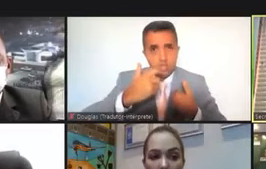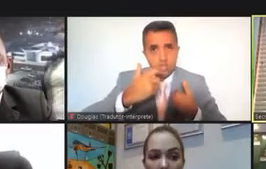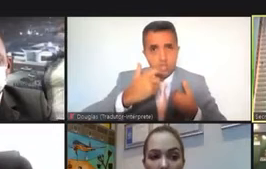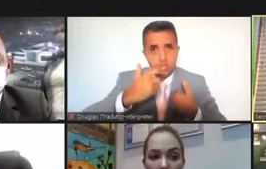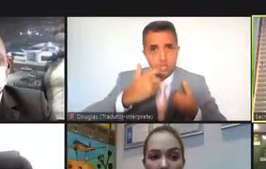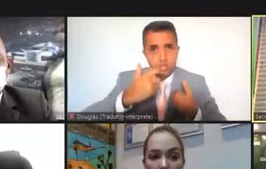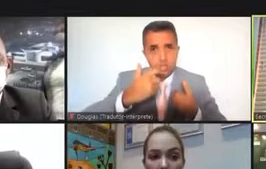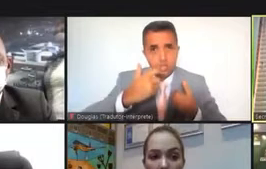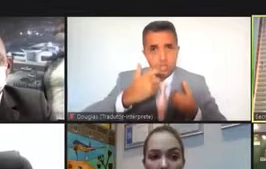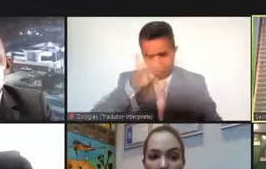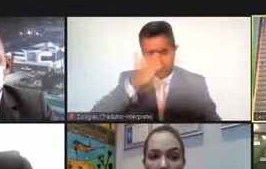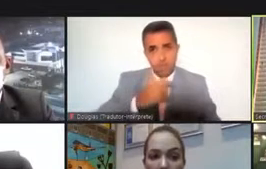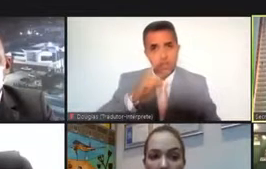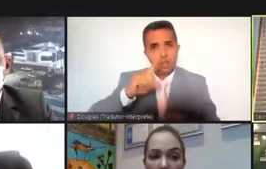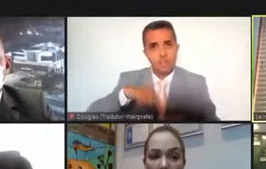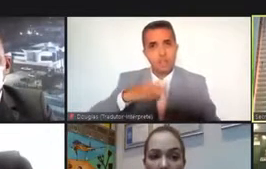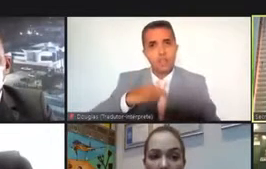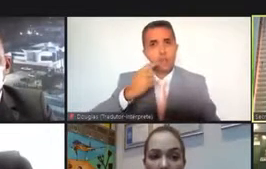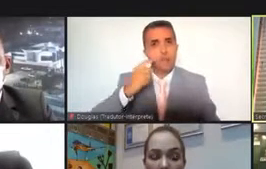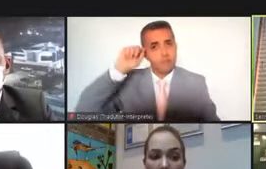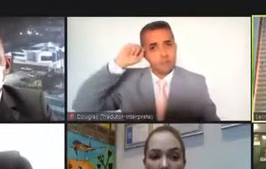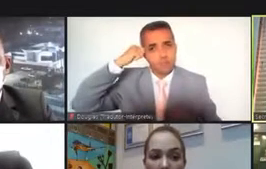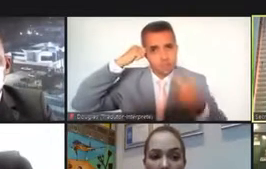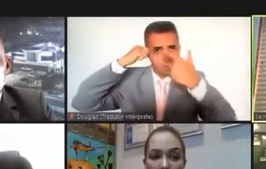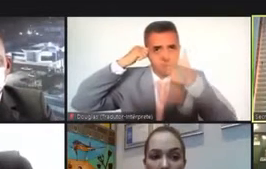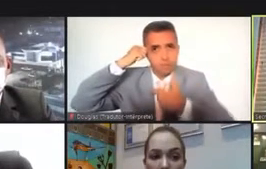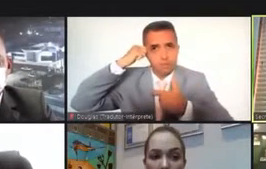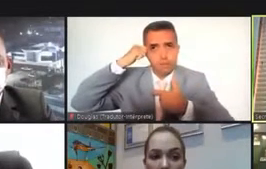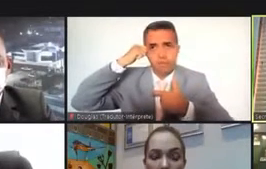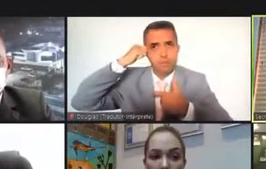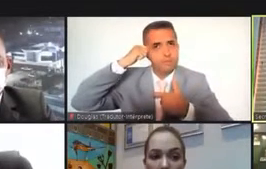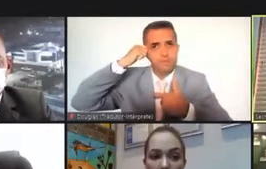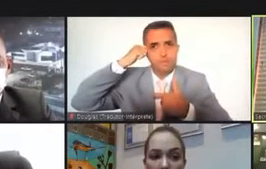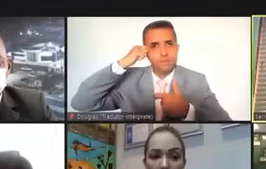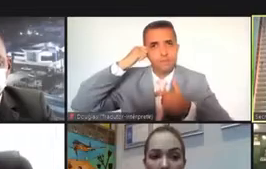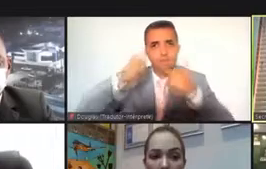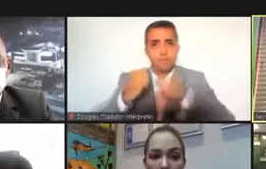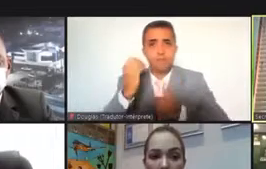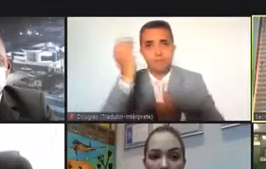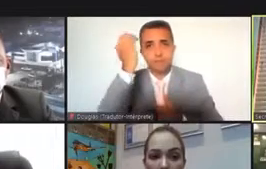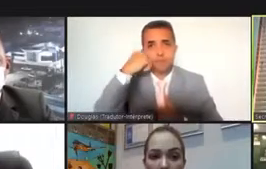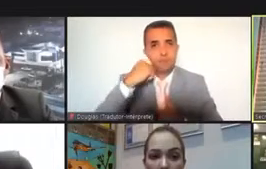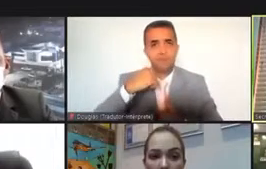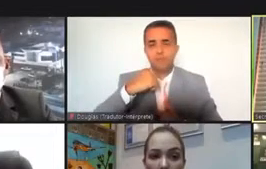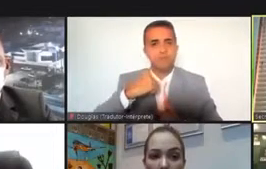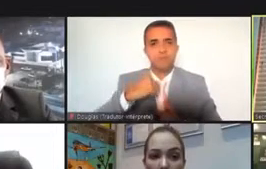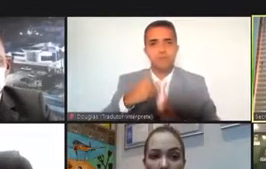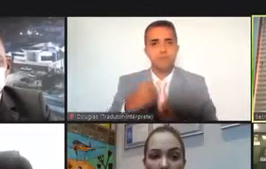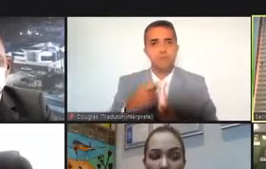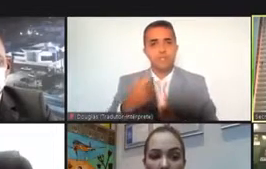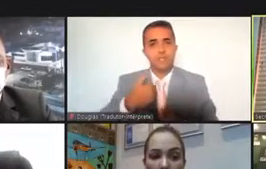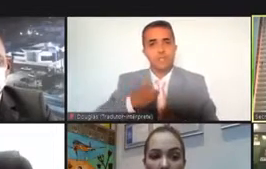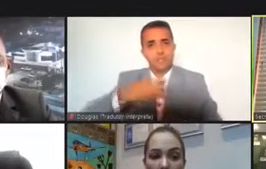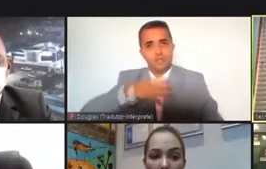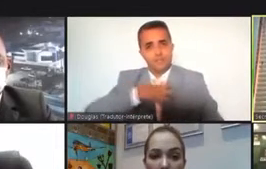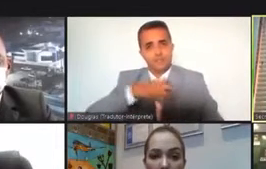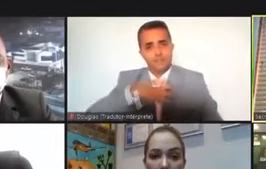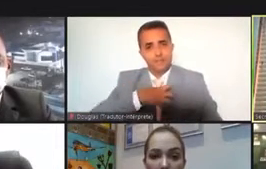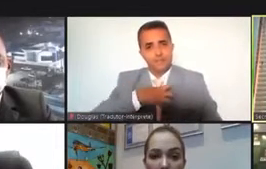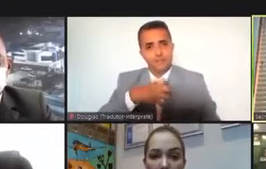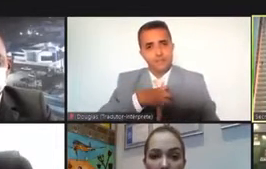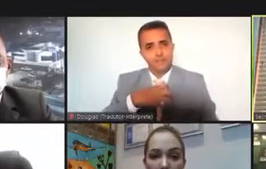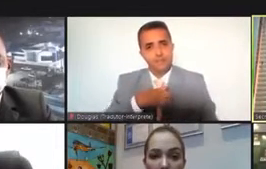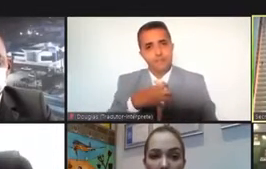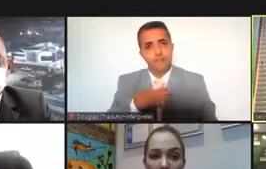tenho Diego, Michel, isso não tem nada a ver com vocês. Tem a ver com o que eu tenho passado, tá?